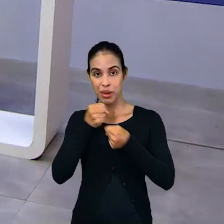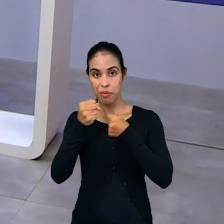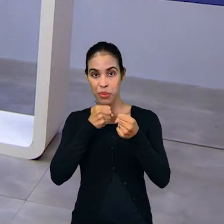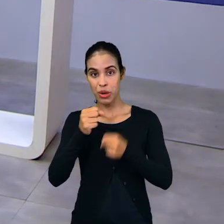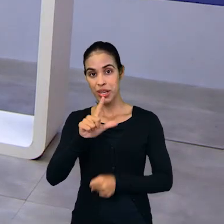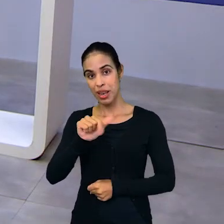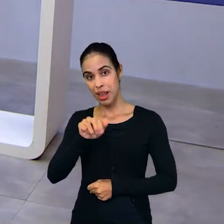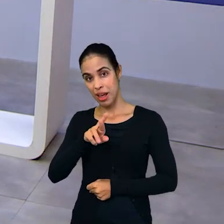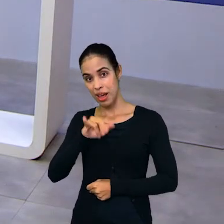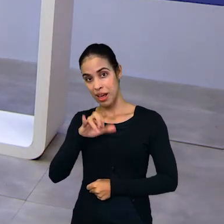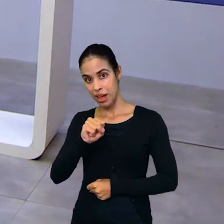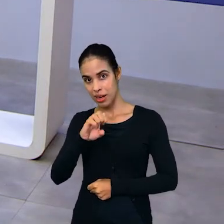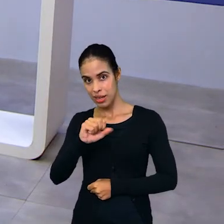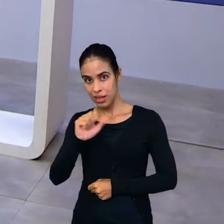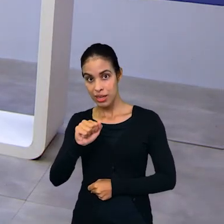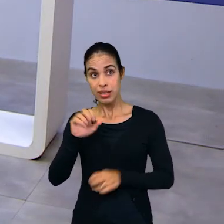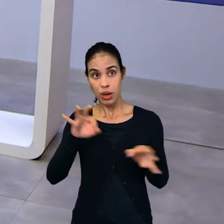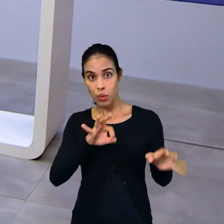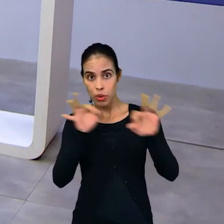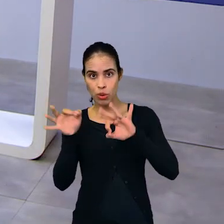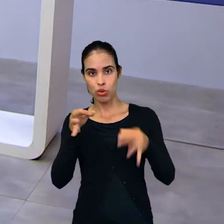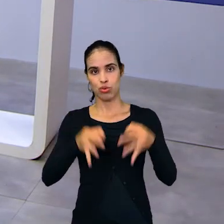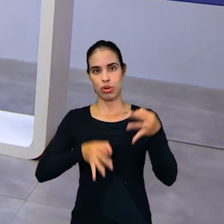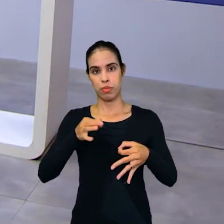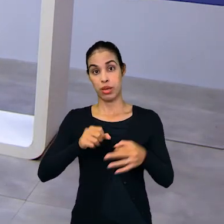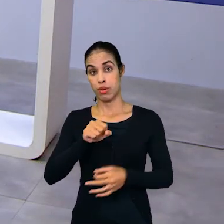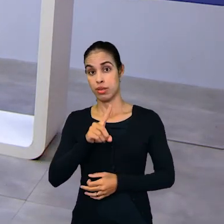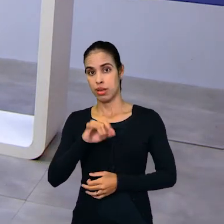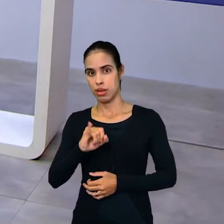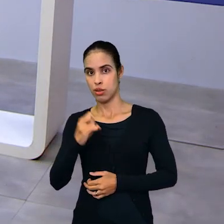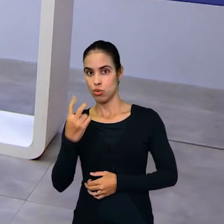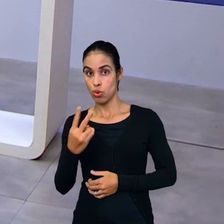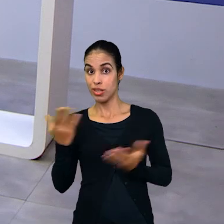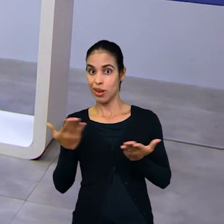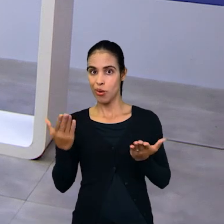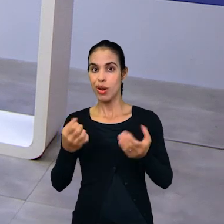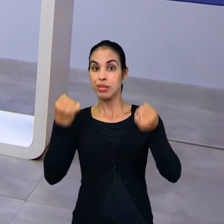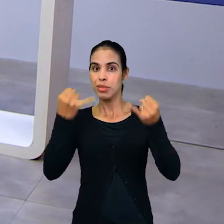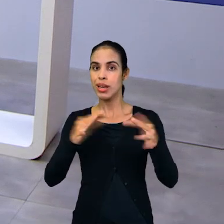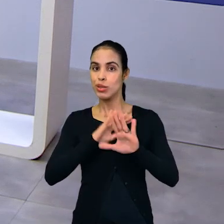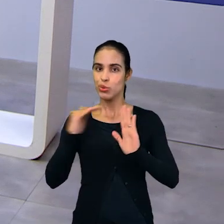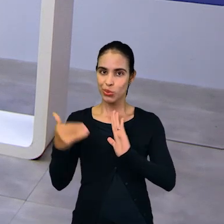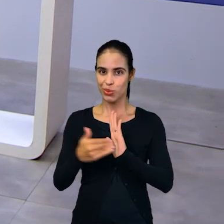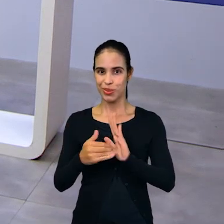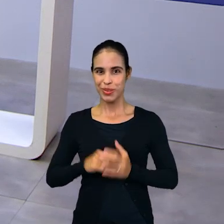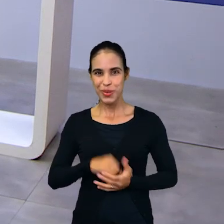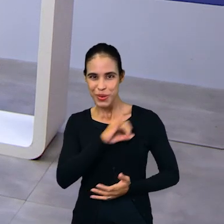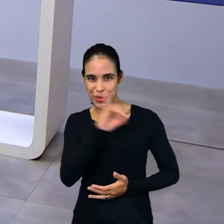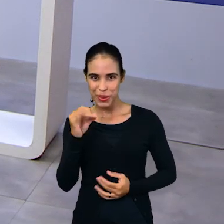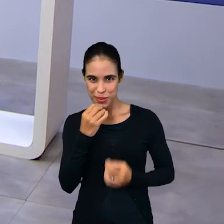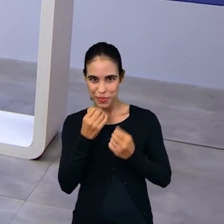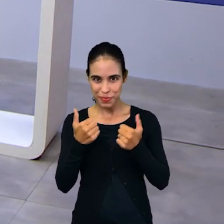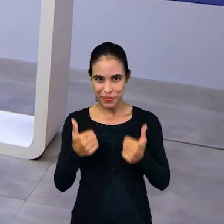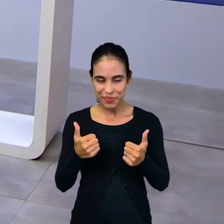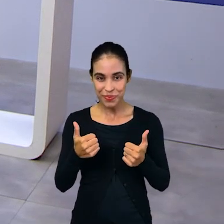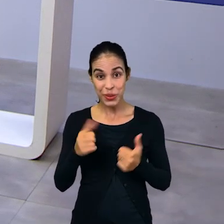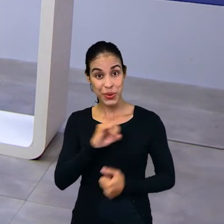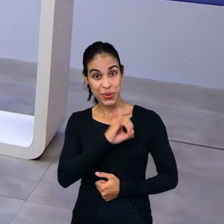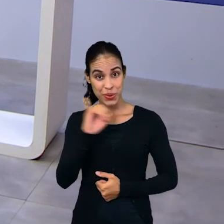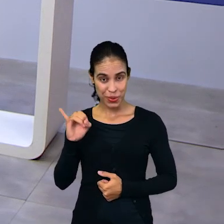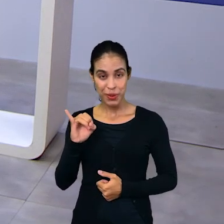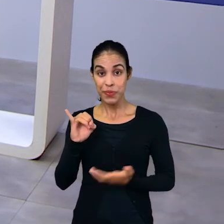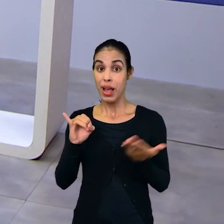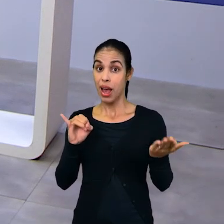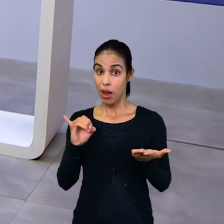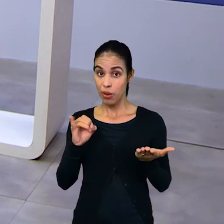estadual. A repórter Larice de Paula acompanhou o julgamento da STI2 e tem as informações completas para a gente. Oi, Larice. Olá,